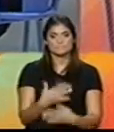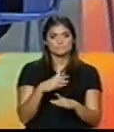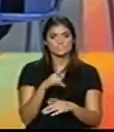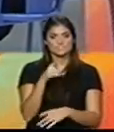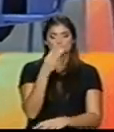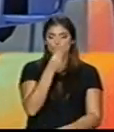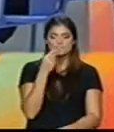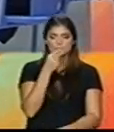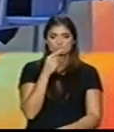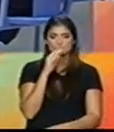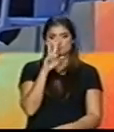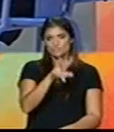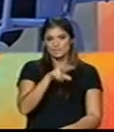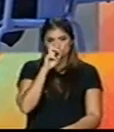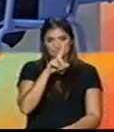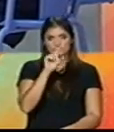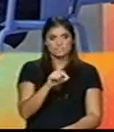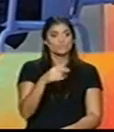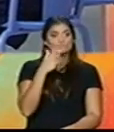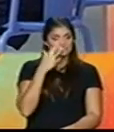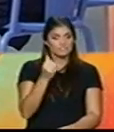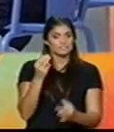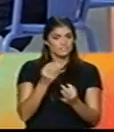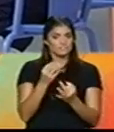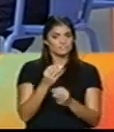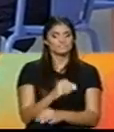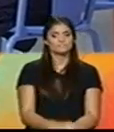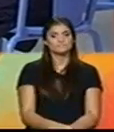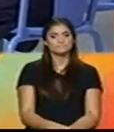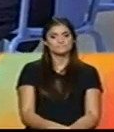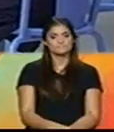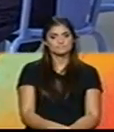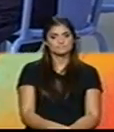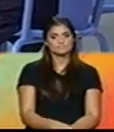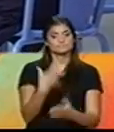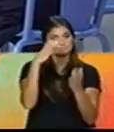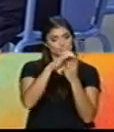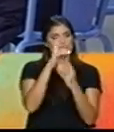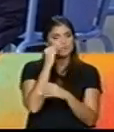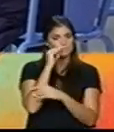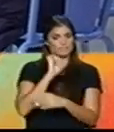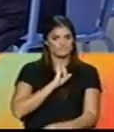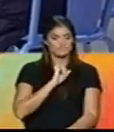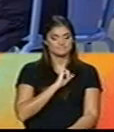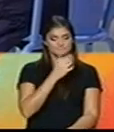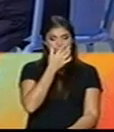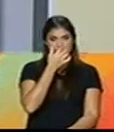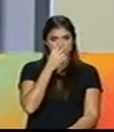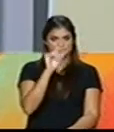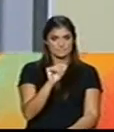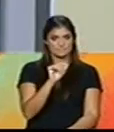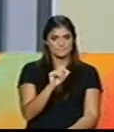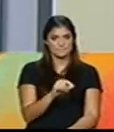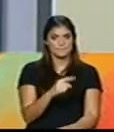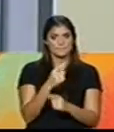aquele está. Sabor, aquele cheiro. Eu tentei. Ah, isso foi. Dedicatório ao pai. Sim. Foi o pai que me dedicou aquelas canetas,